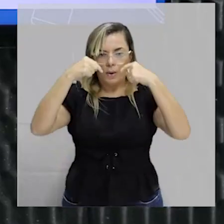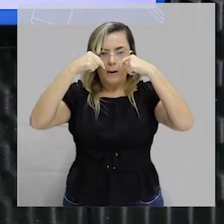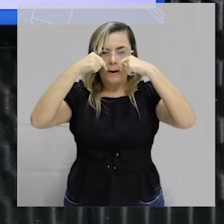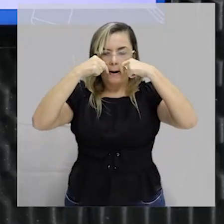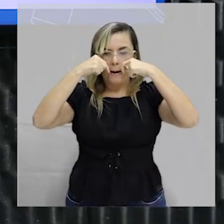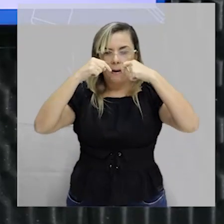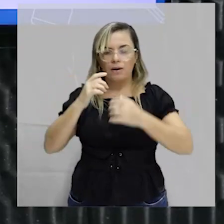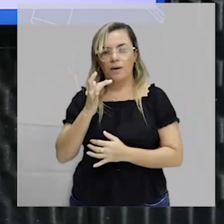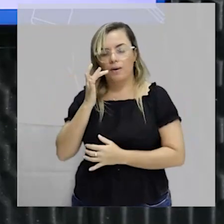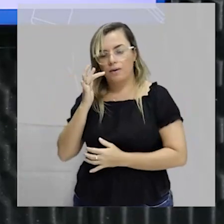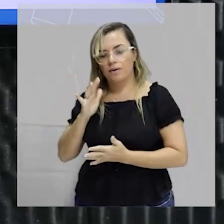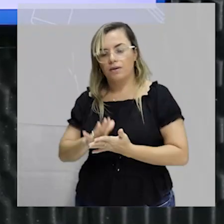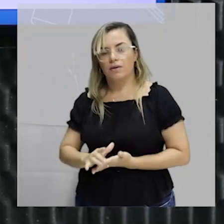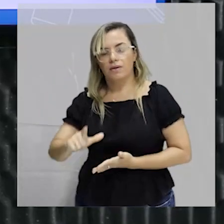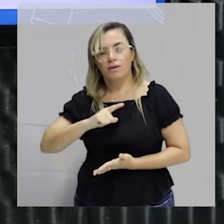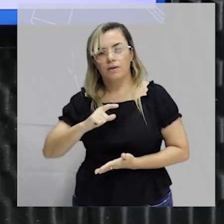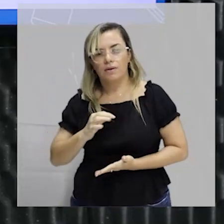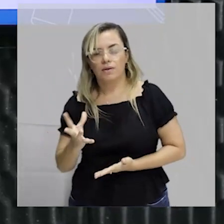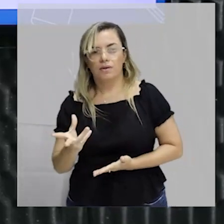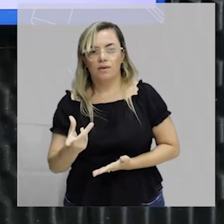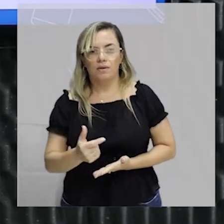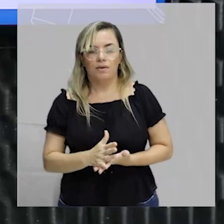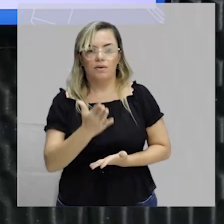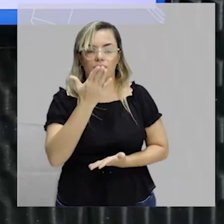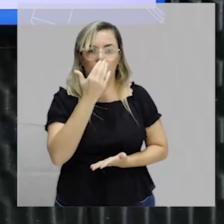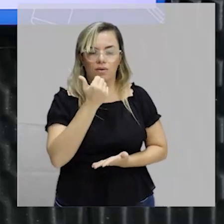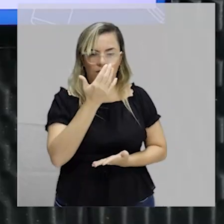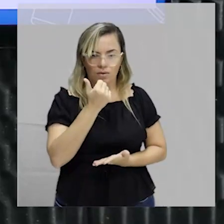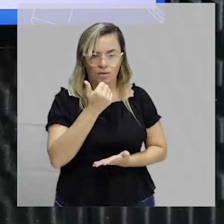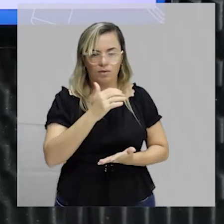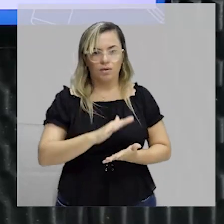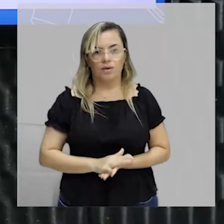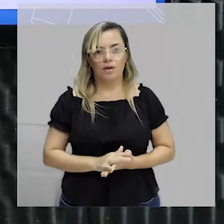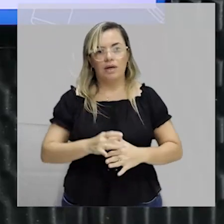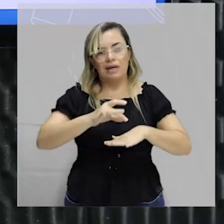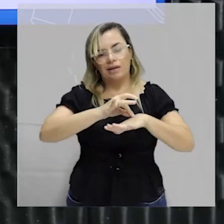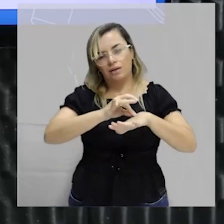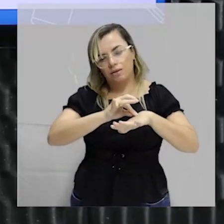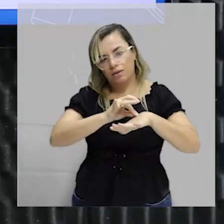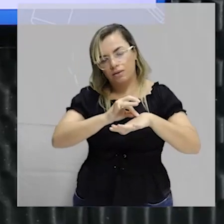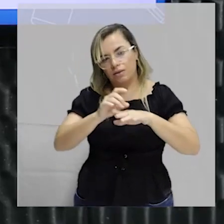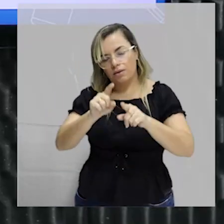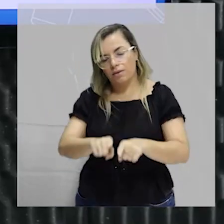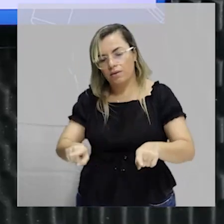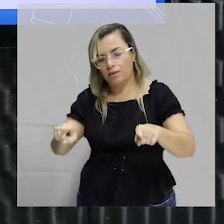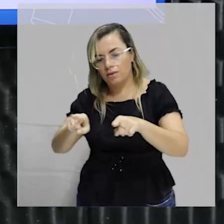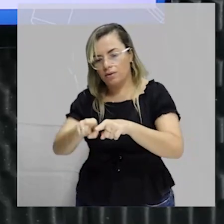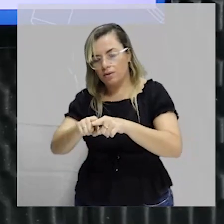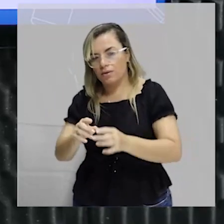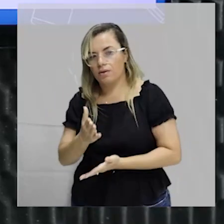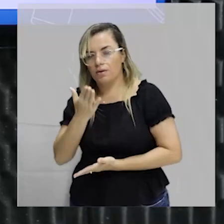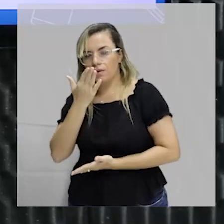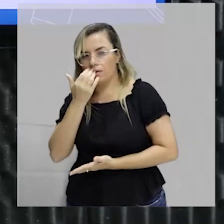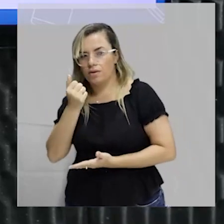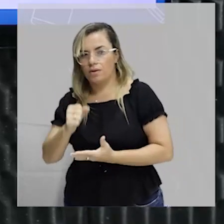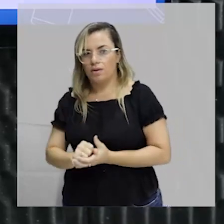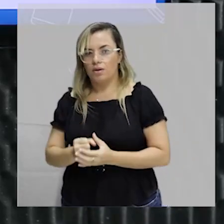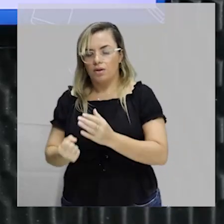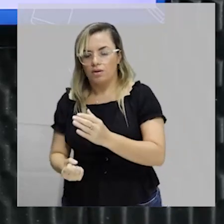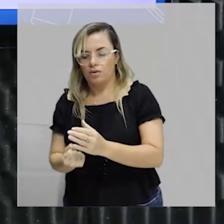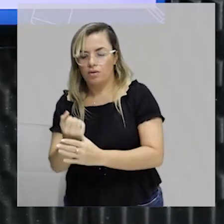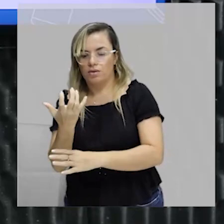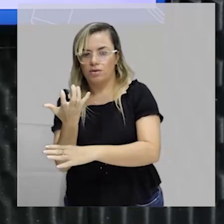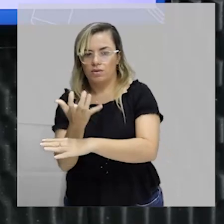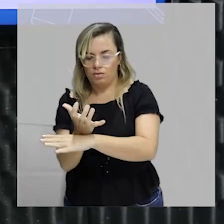esses indivíduos eles têm capacidade de se alimentar tanto de carne quanto também de alimentos de origem vegetal.